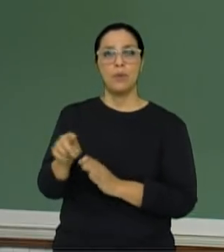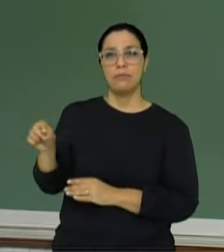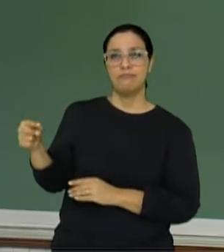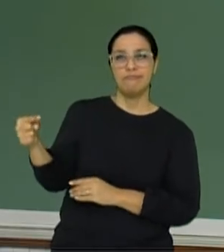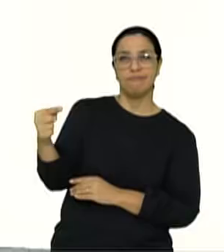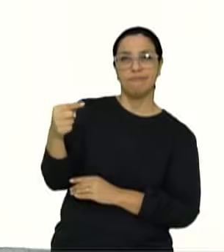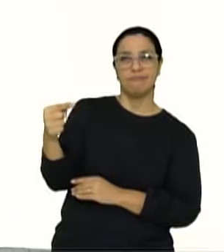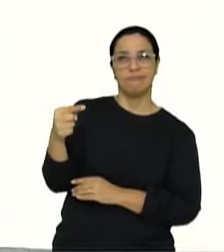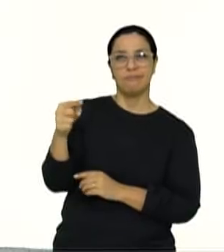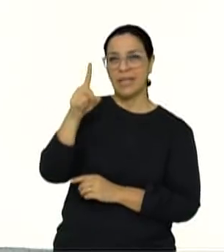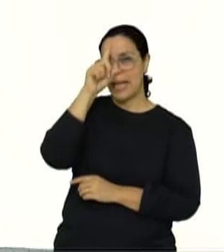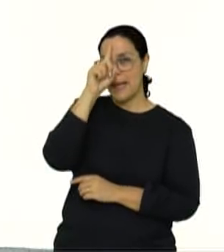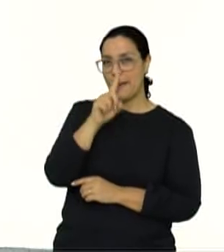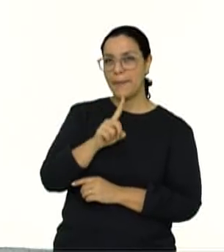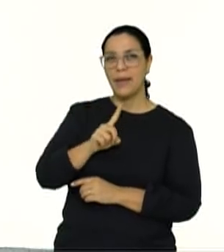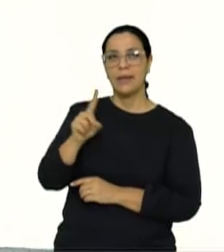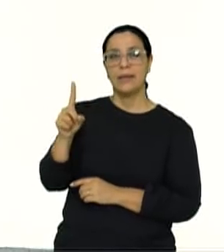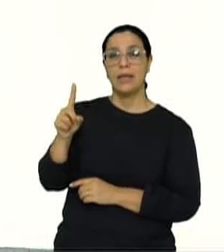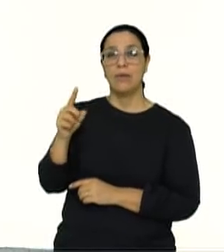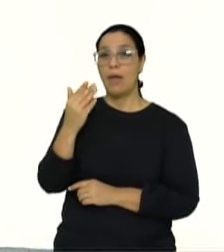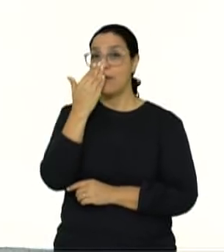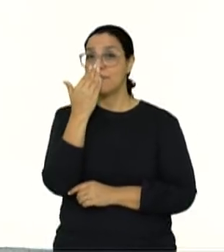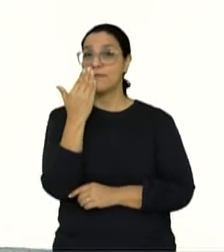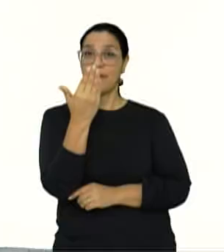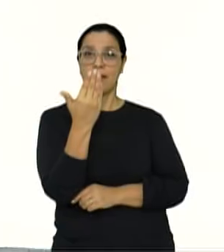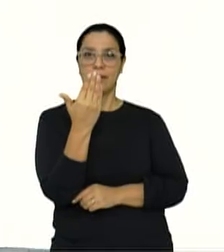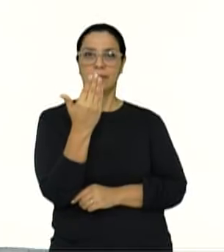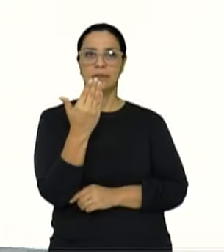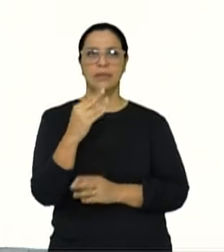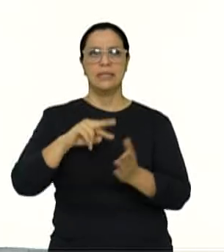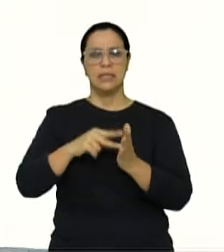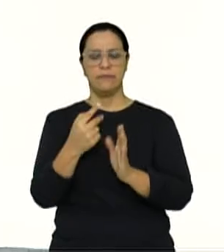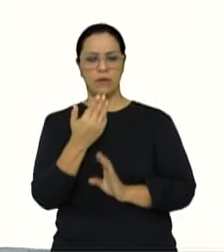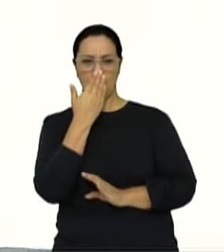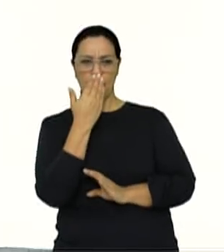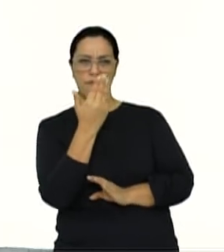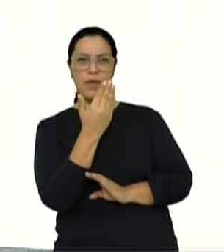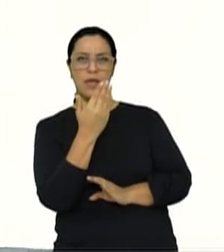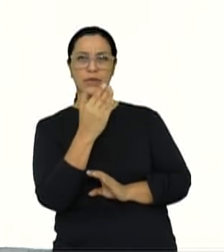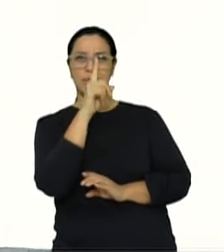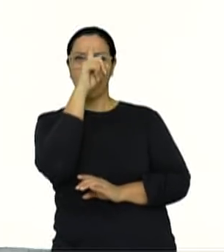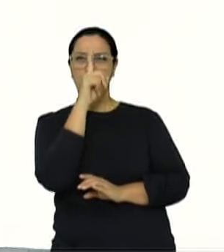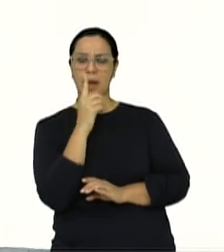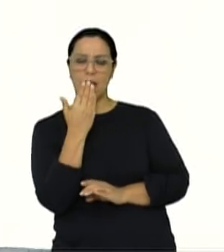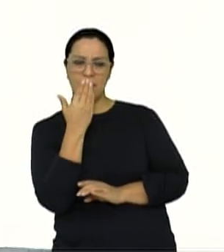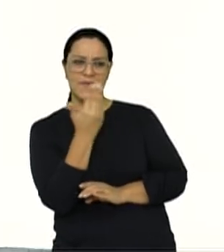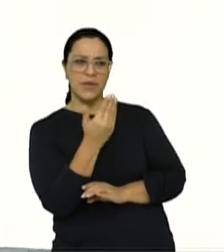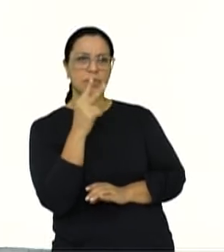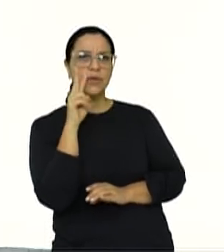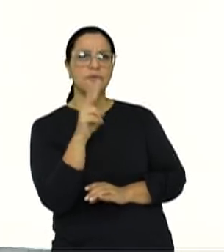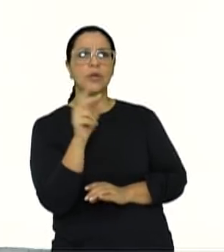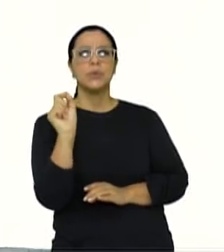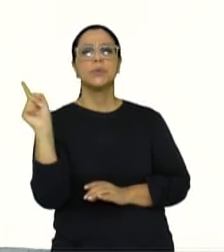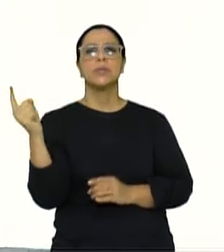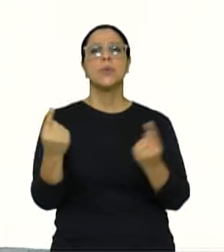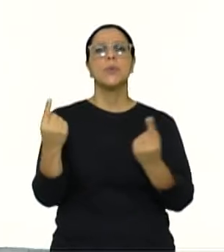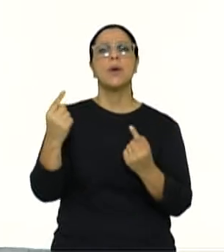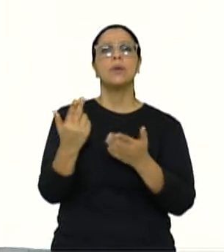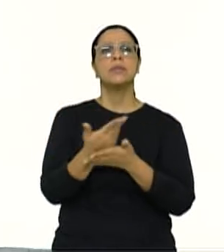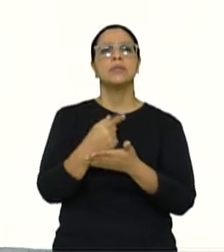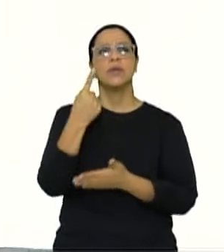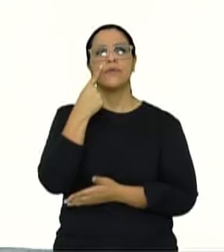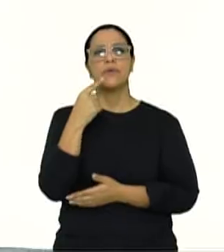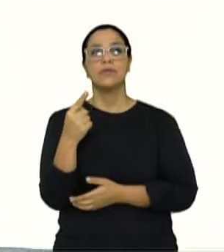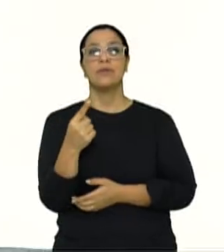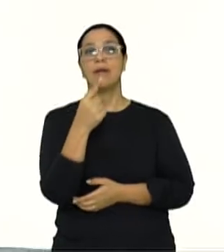nessa setinha amarela, aqui seria a vista frontal. O que você enxerga estando de frente com a figura desse jeito aqui? Olha, você